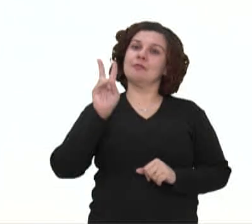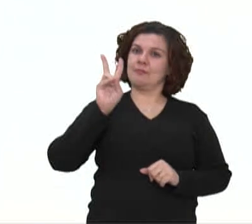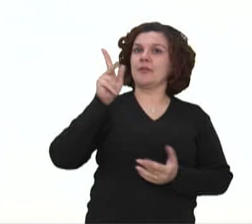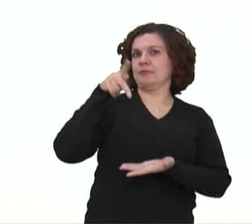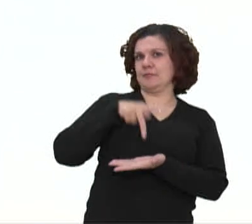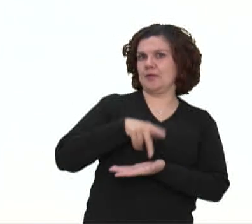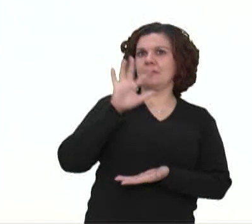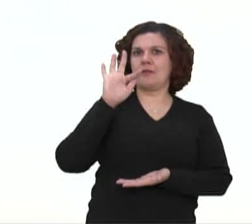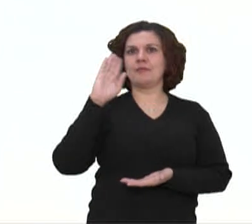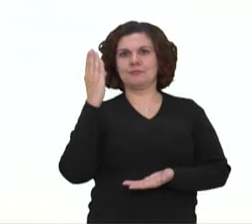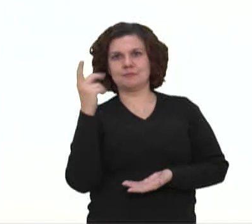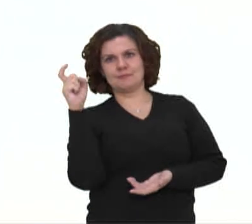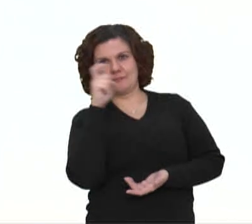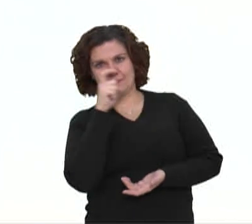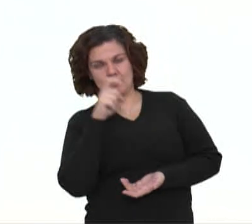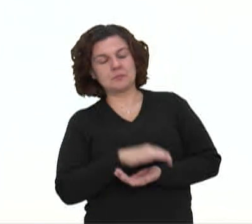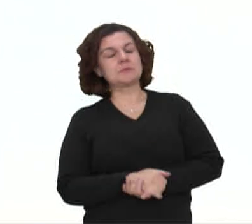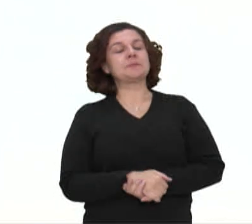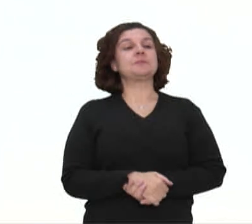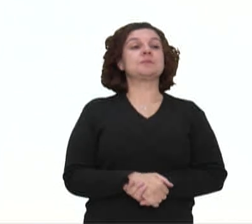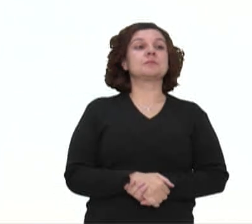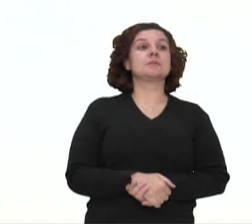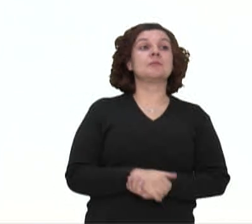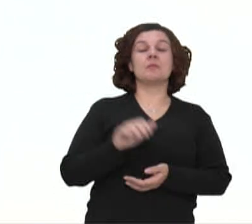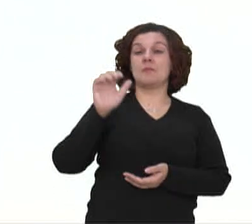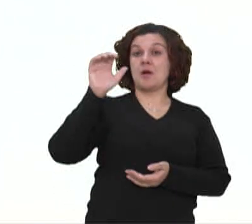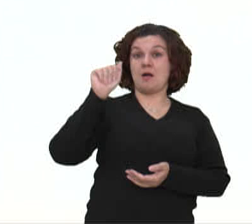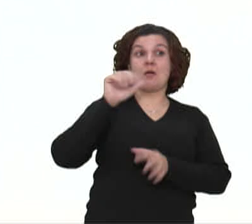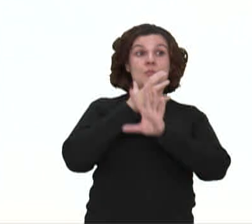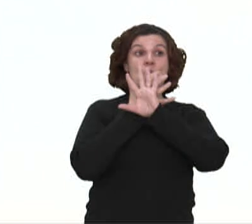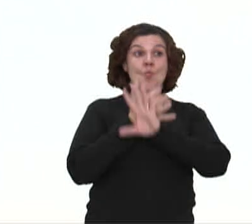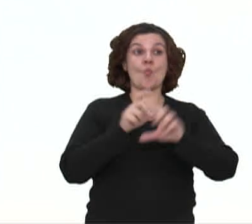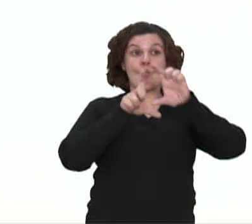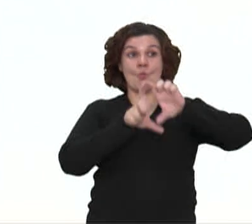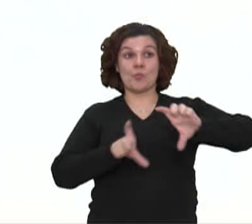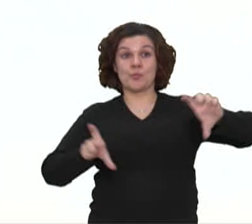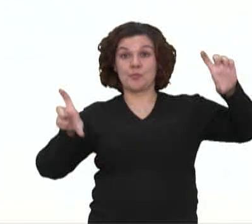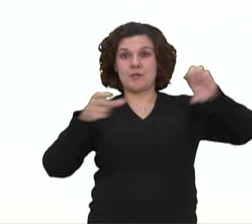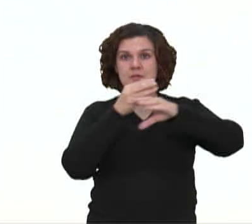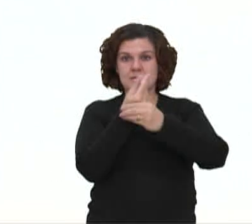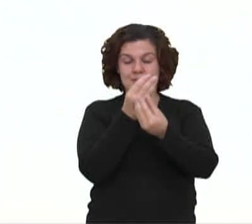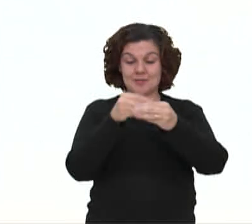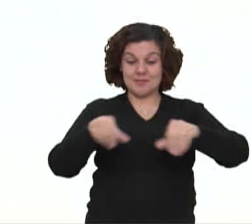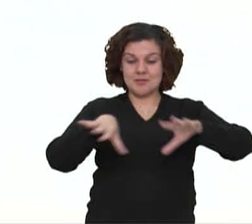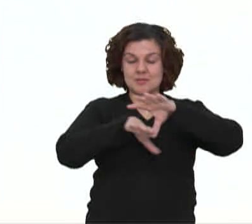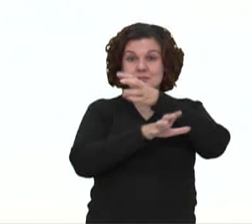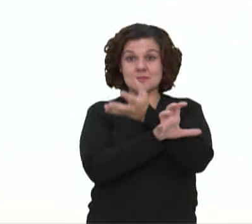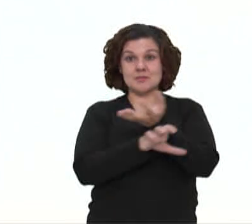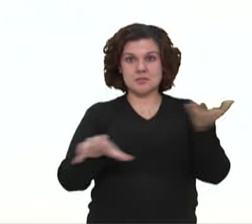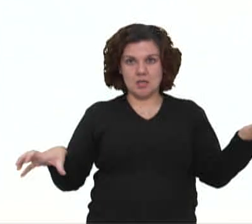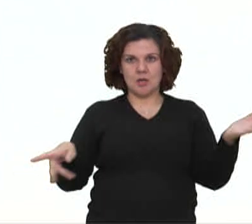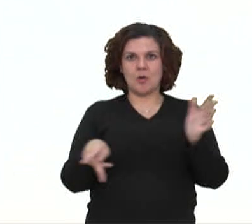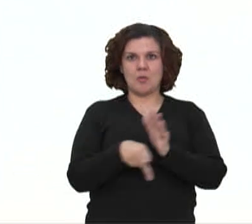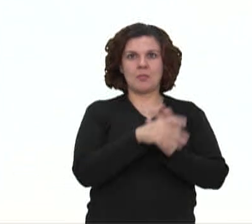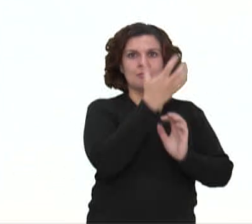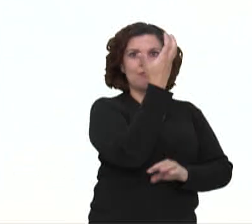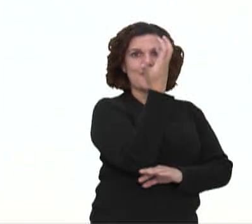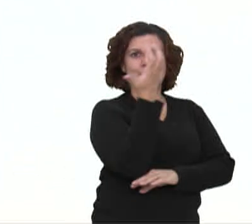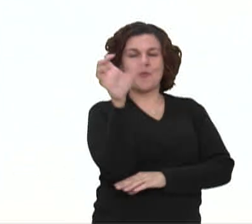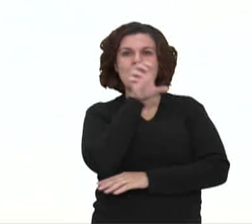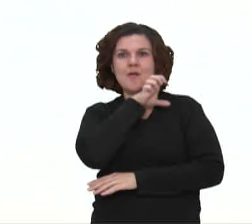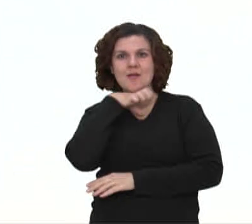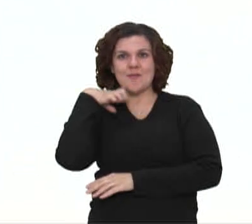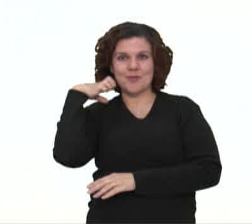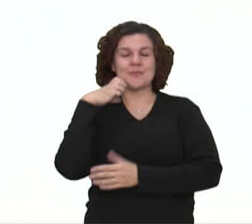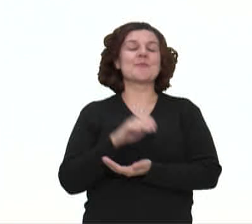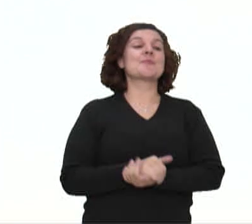para falso. Os vazios demográficos estão relacionados às áreas desérticas e de vegetação equatorial tropical? Letra